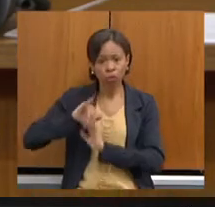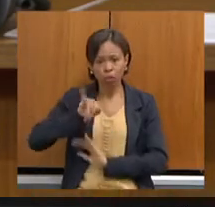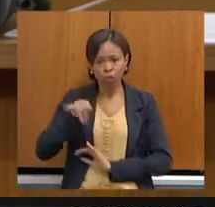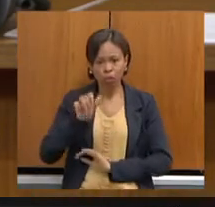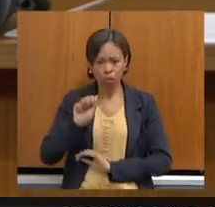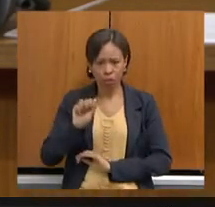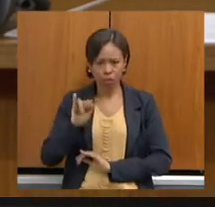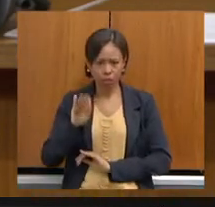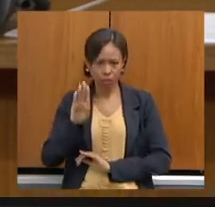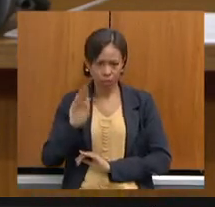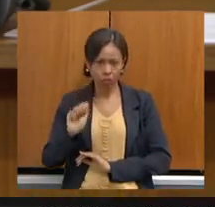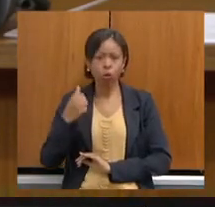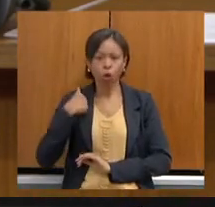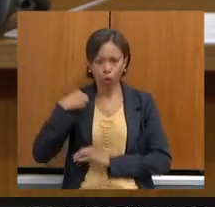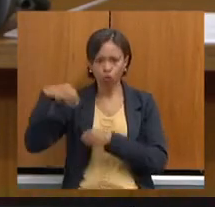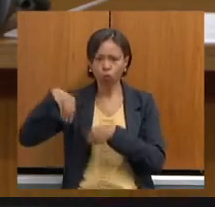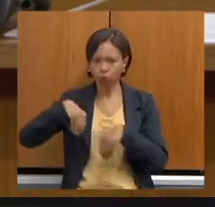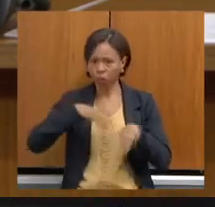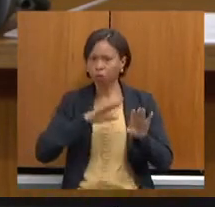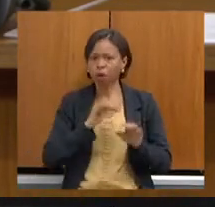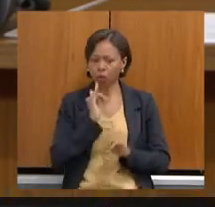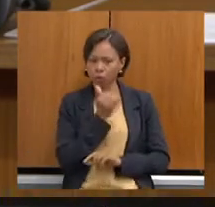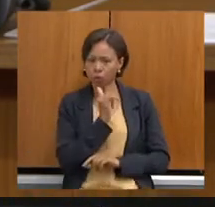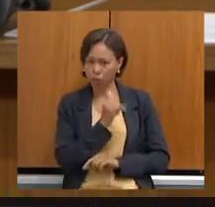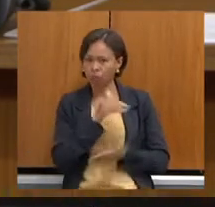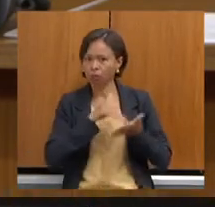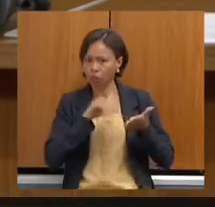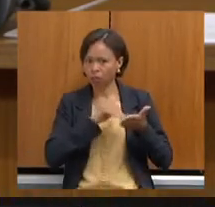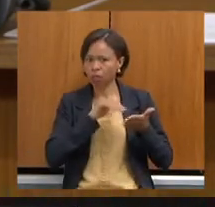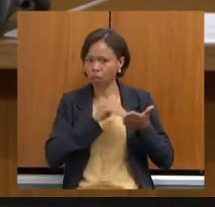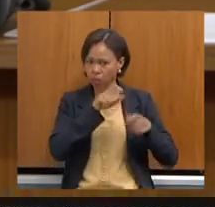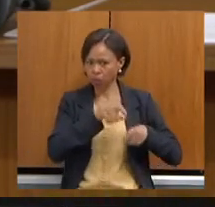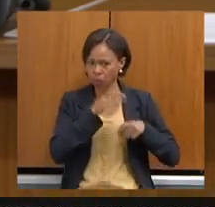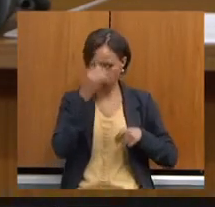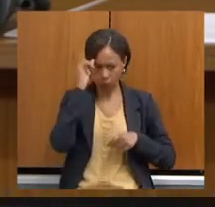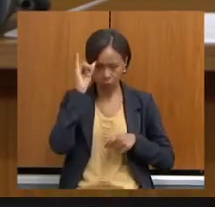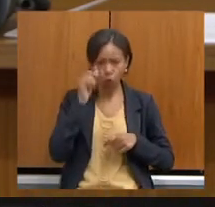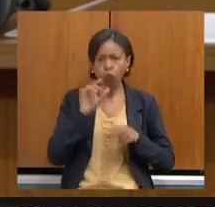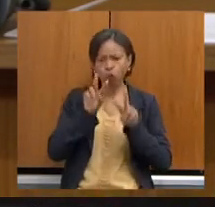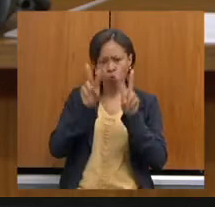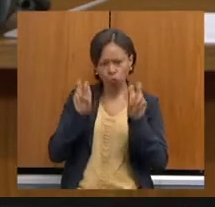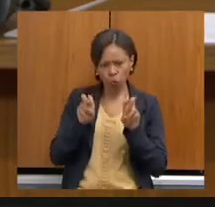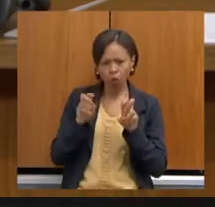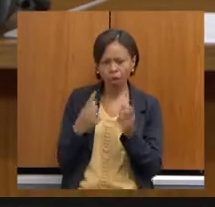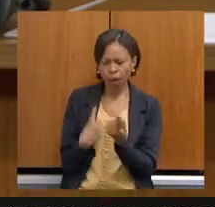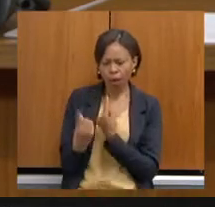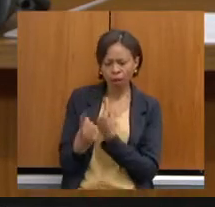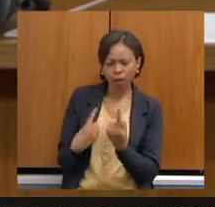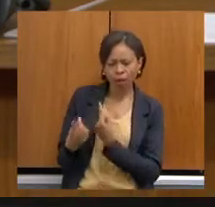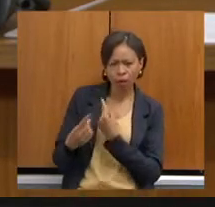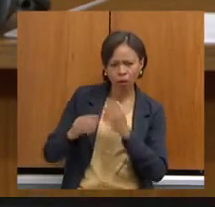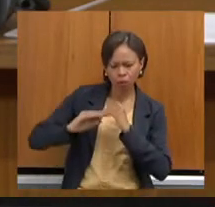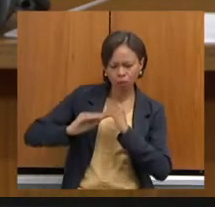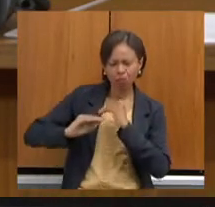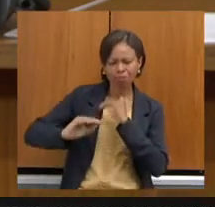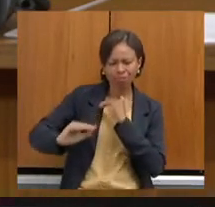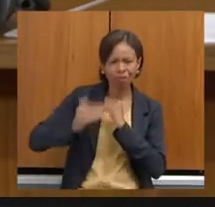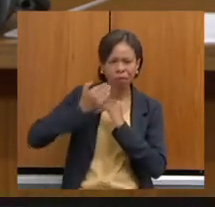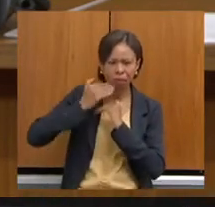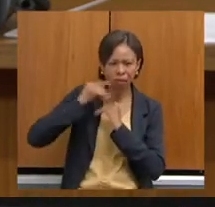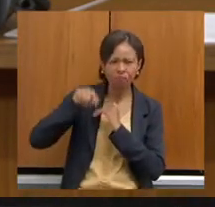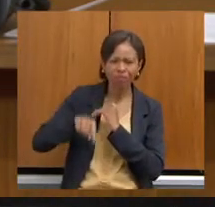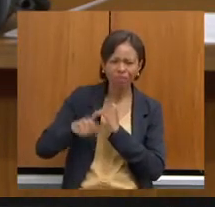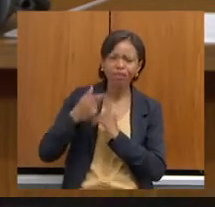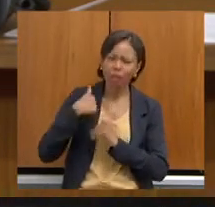para o nosso aqui tá de susto essa questão da estrada é e pedir Deputado o seu apoio porque a gente